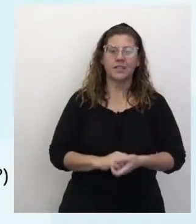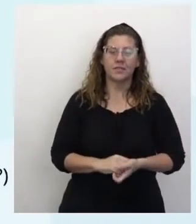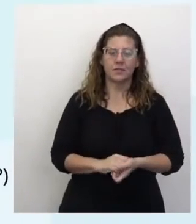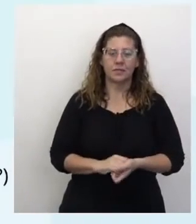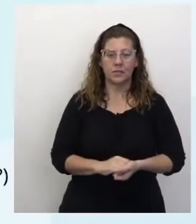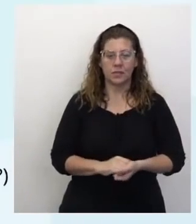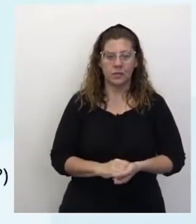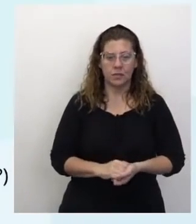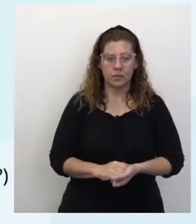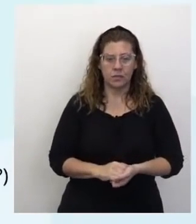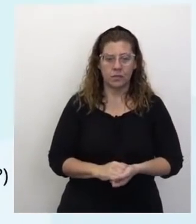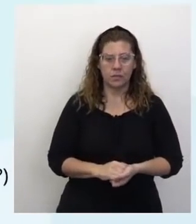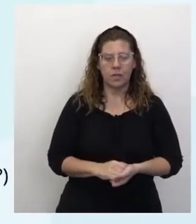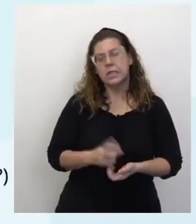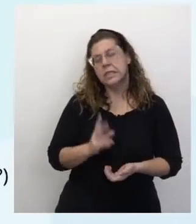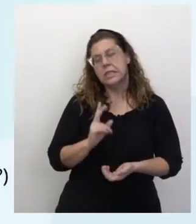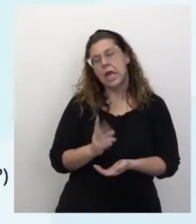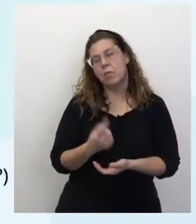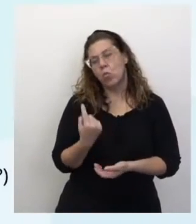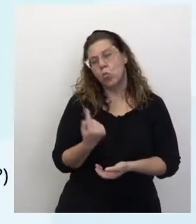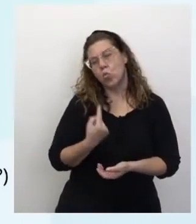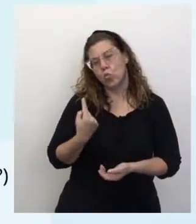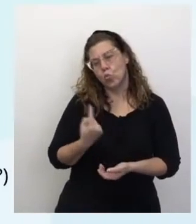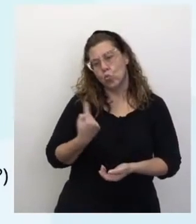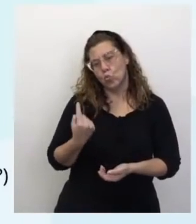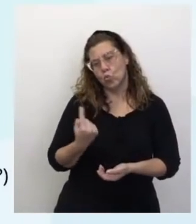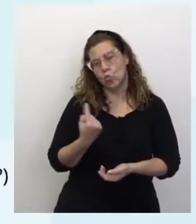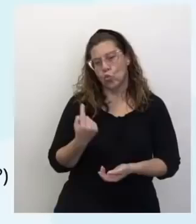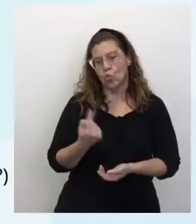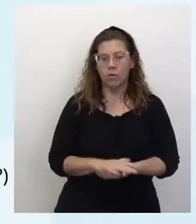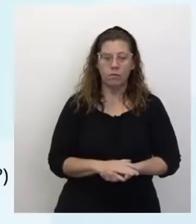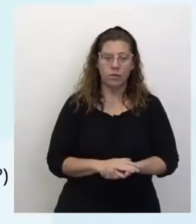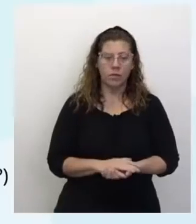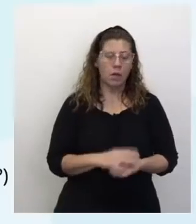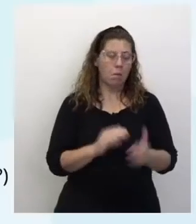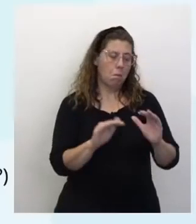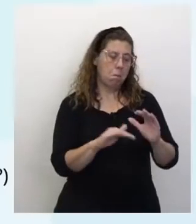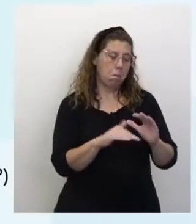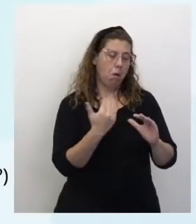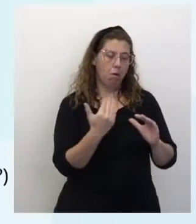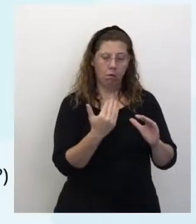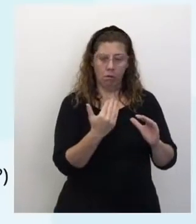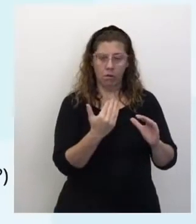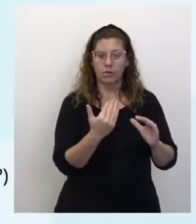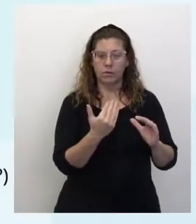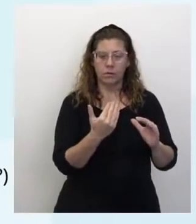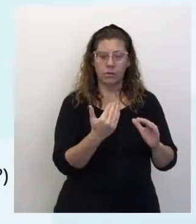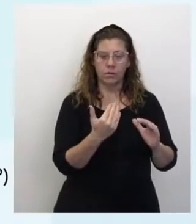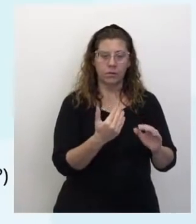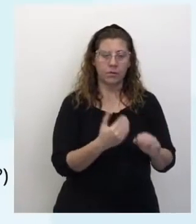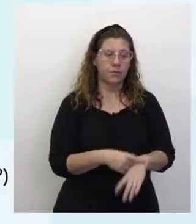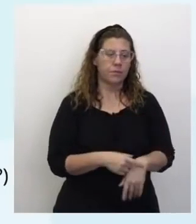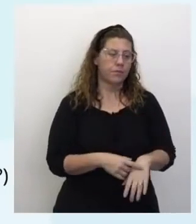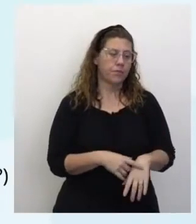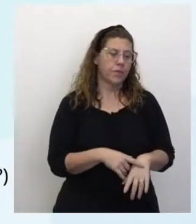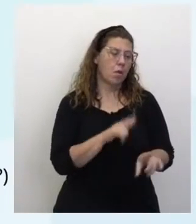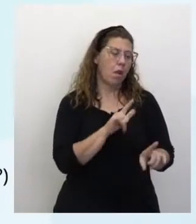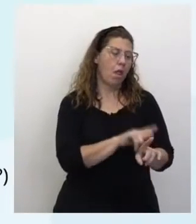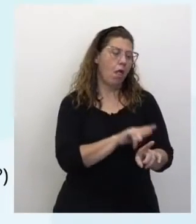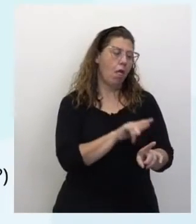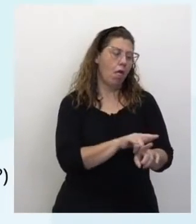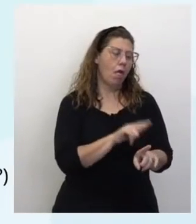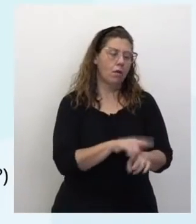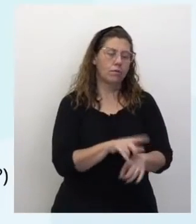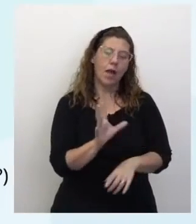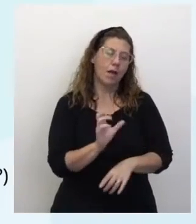está aqui, que é o Pra Sempre Sozinho. Geralmente, quando você vai lá, manda mensagem lá pra crush, pro crush, e aí responde, vamos ser amigos,